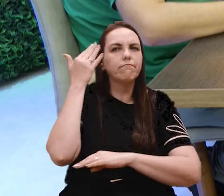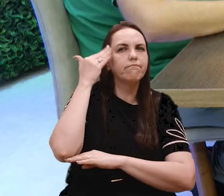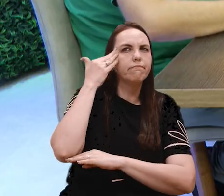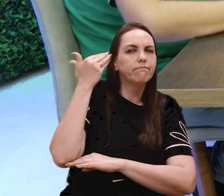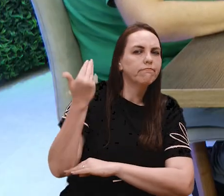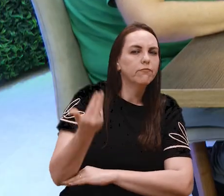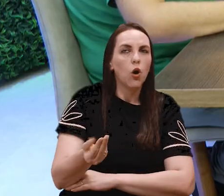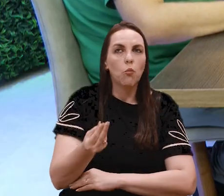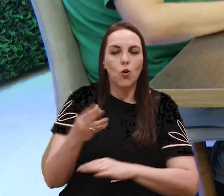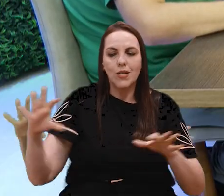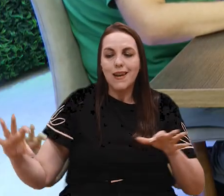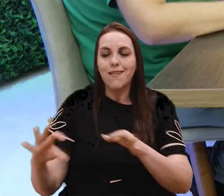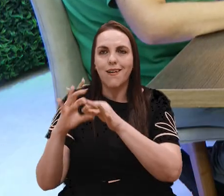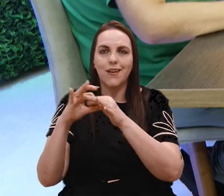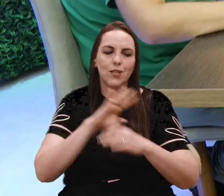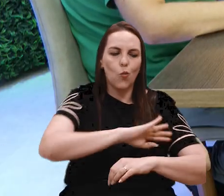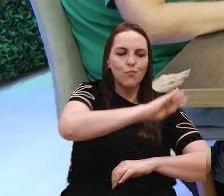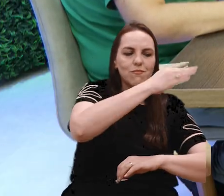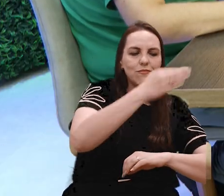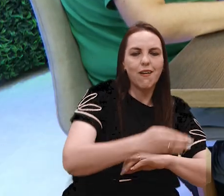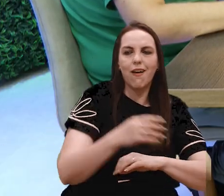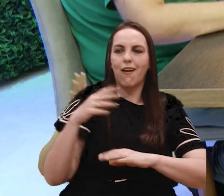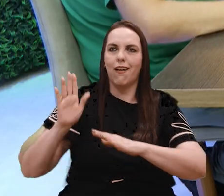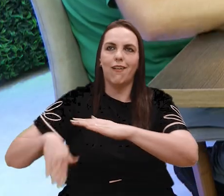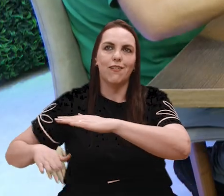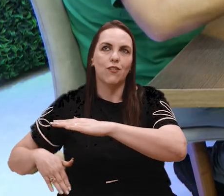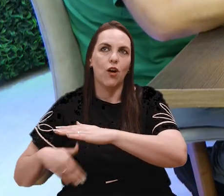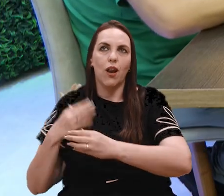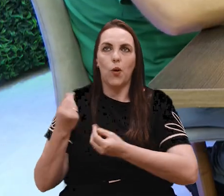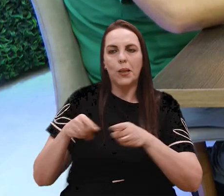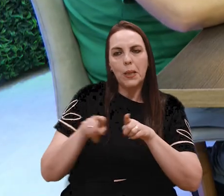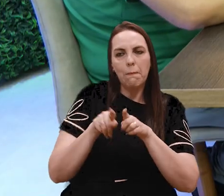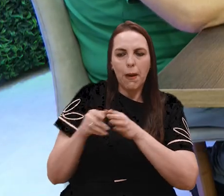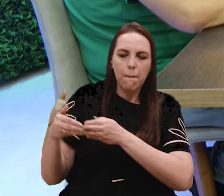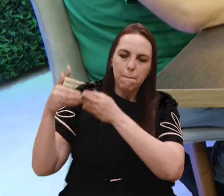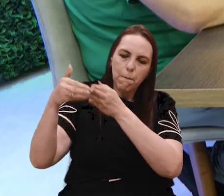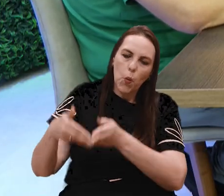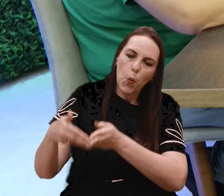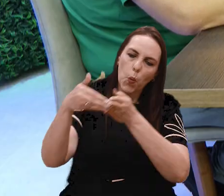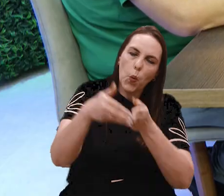para o litoral e com essa questão também da chegada do Porto Meridional e a